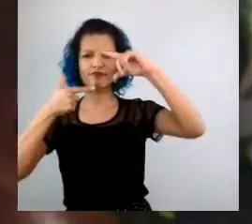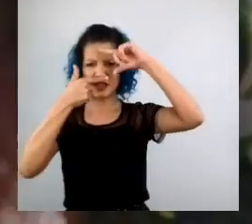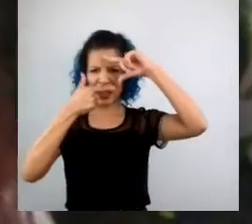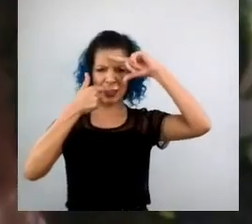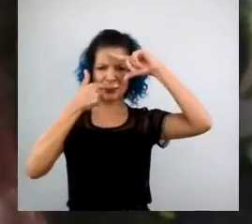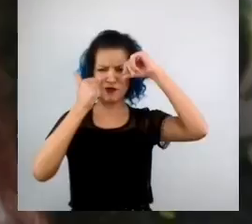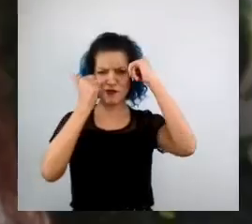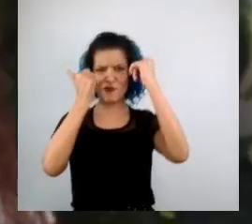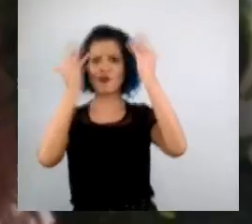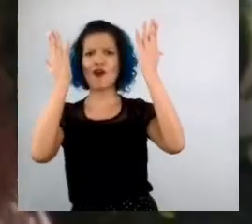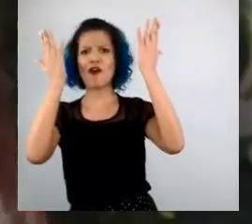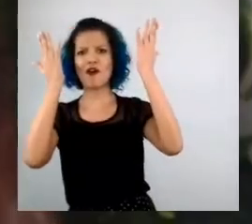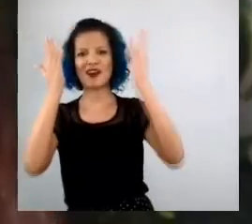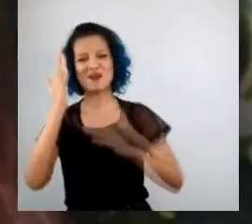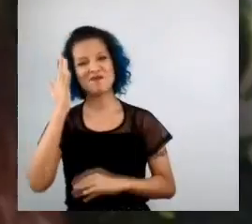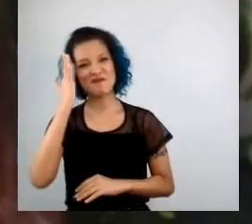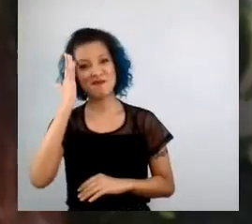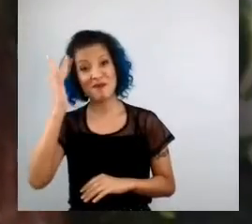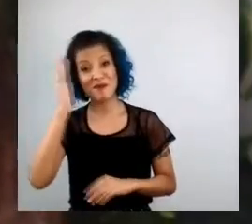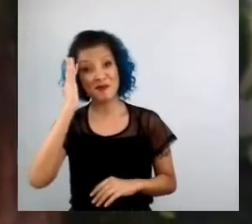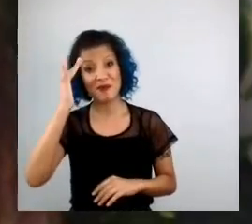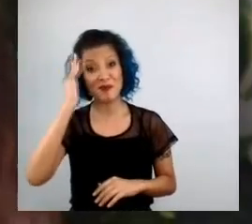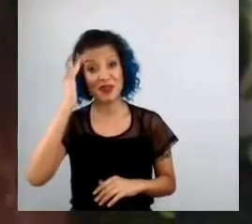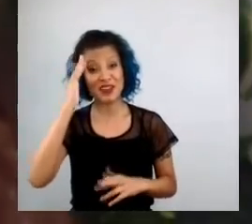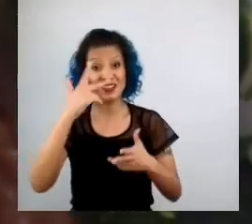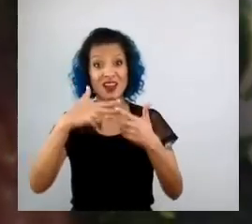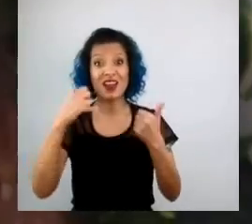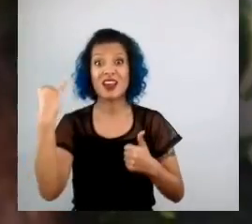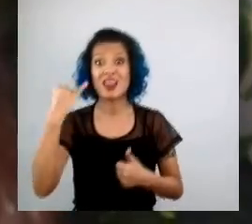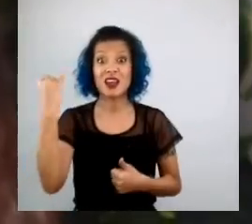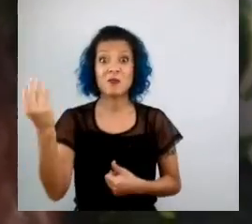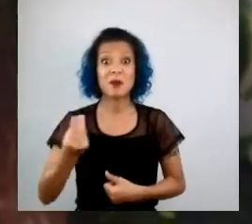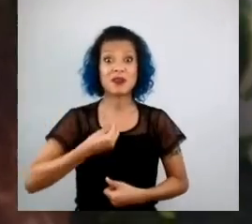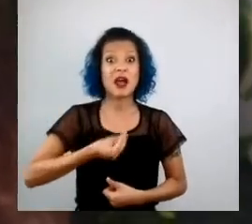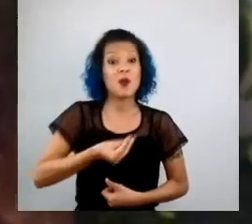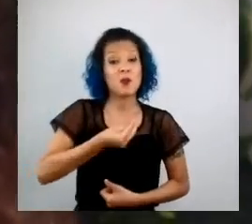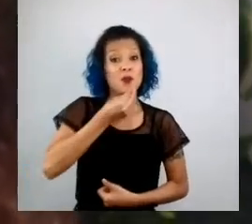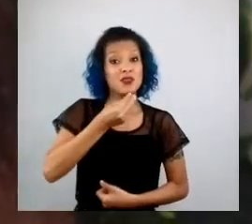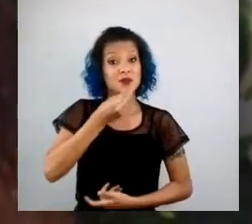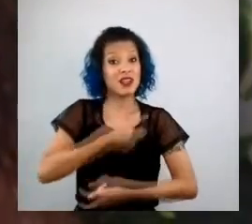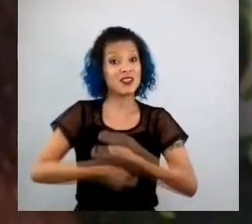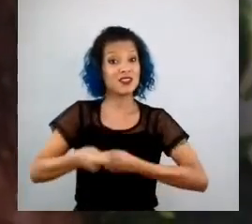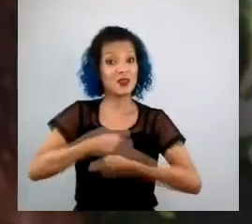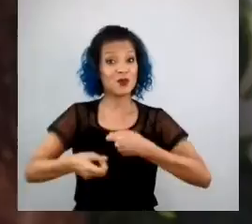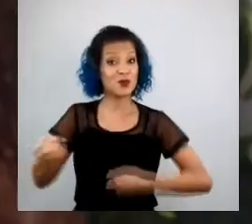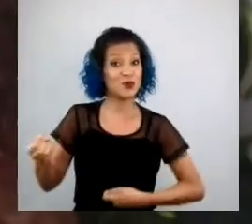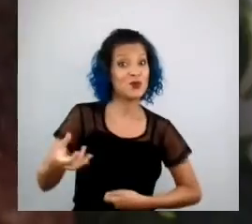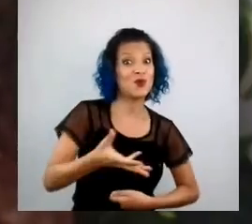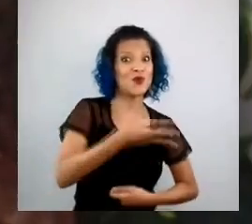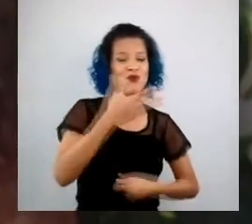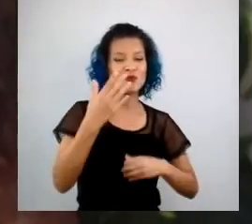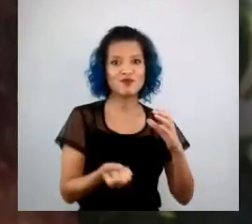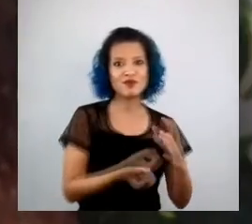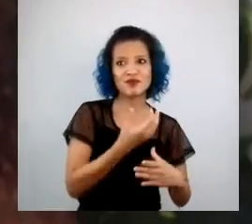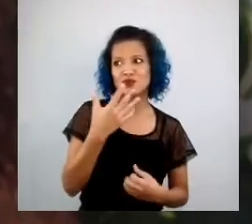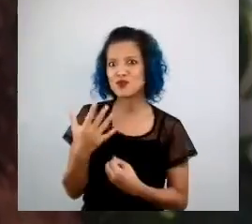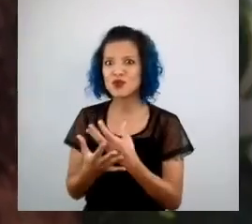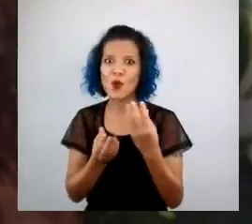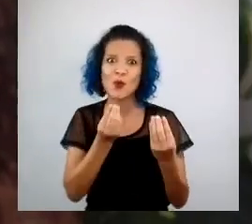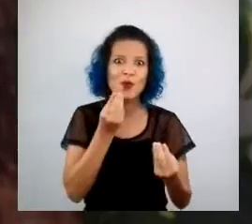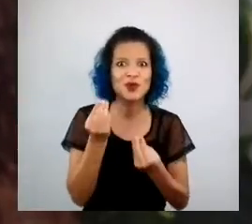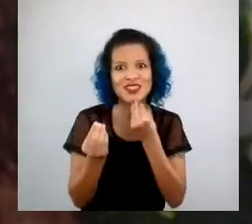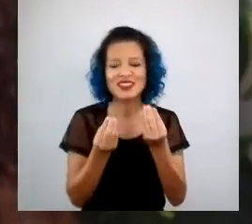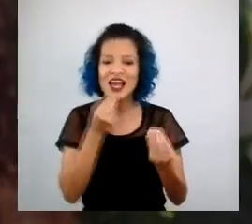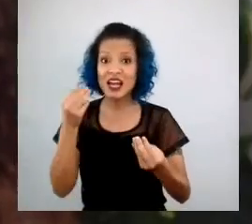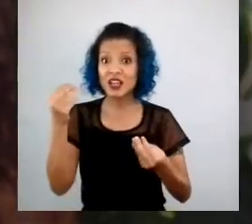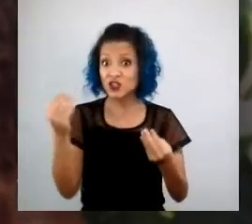são fundamentais para gerar possibilidades, inclusive, de novos negócios e atrair potenciais clientes.